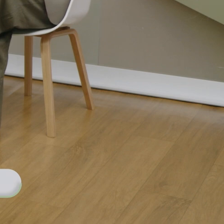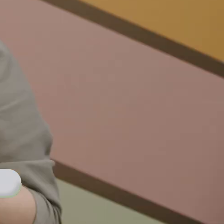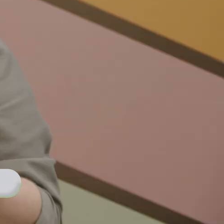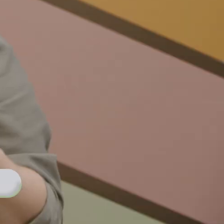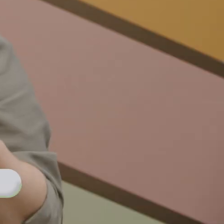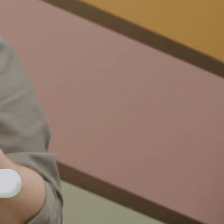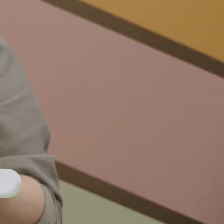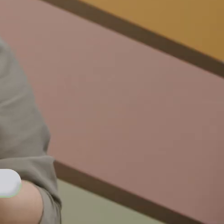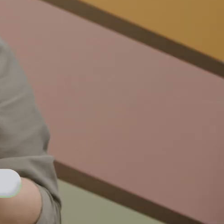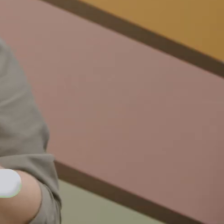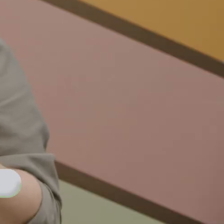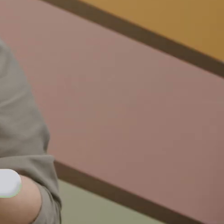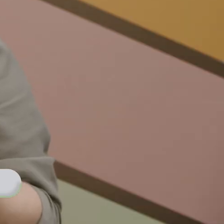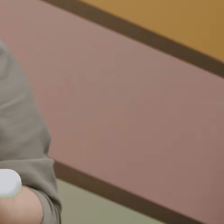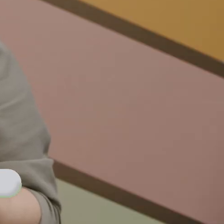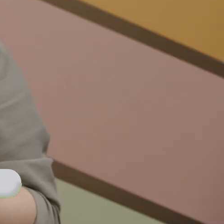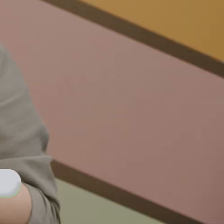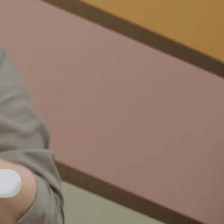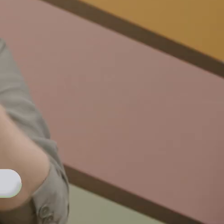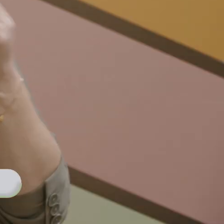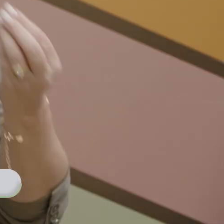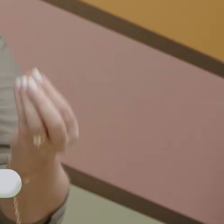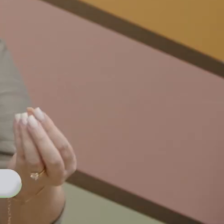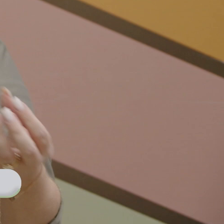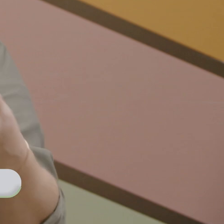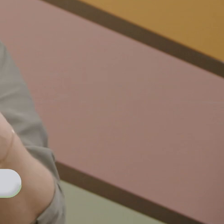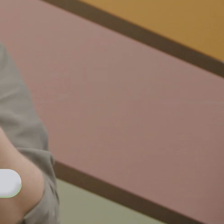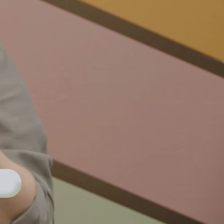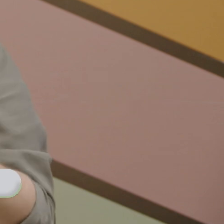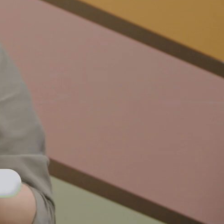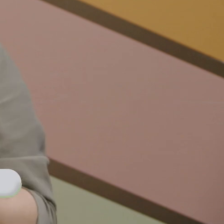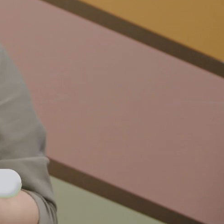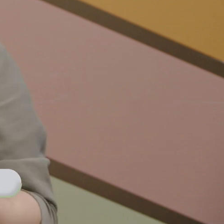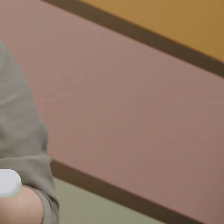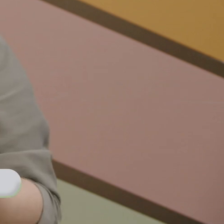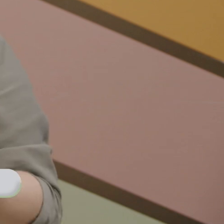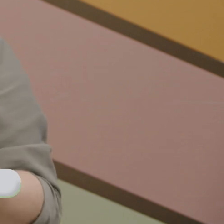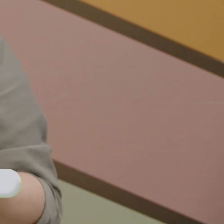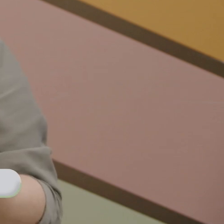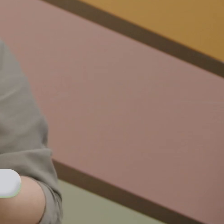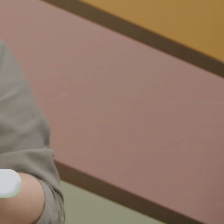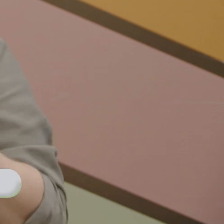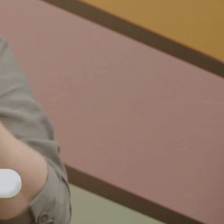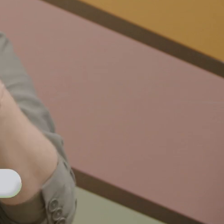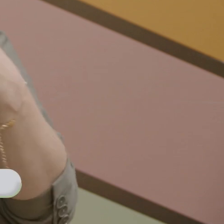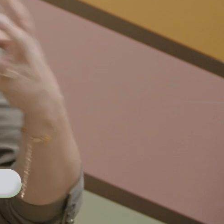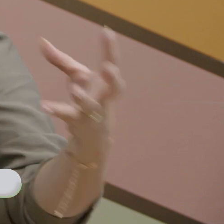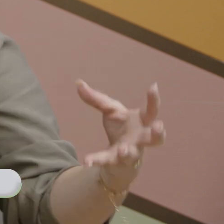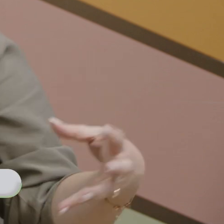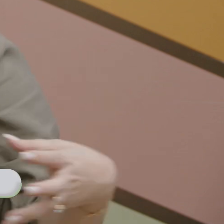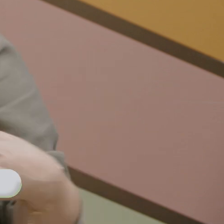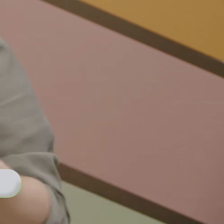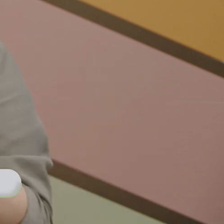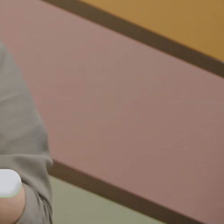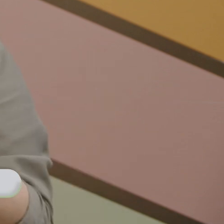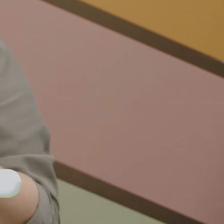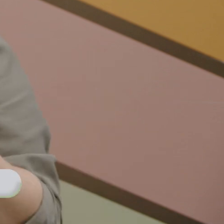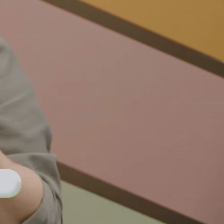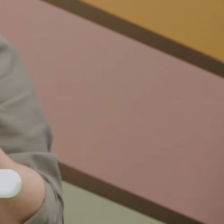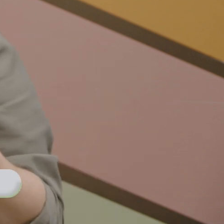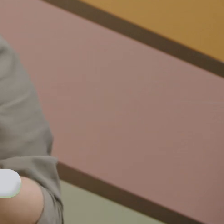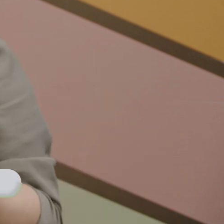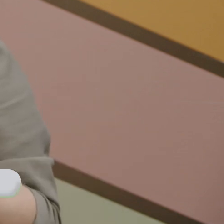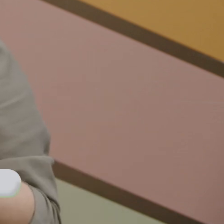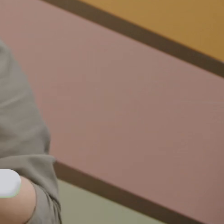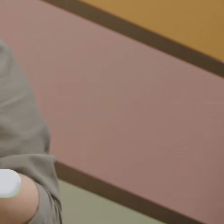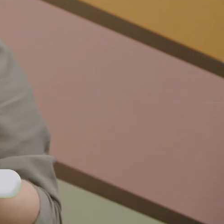comentei, né? O que para mim faz diferença? Às vezes conversar com aquela pessoa, às vezes olhar o céu, né? Estar um pouco ao ar livre.